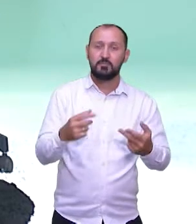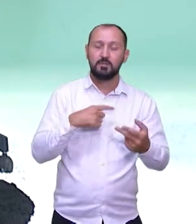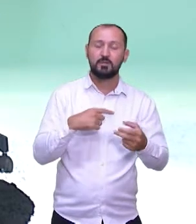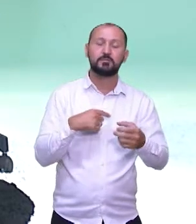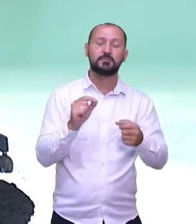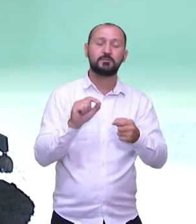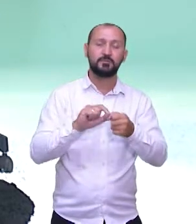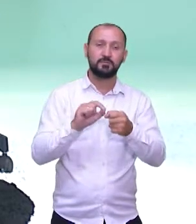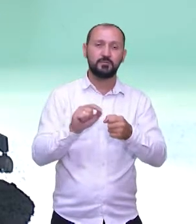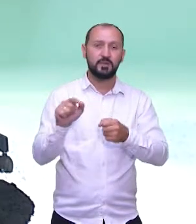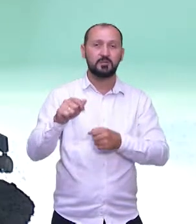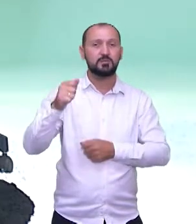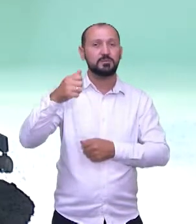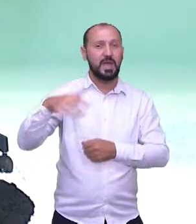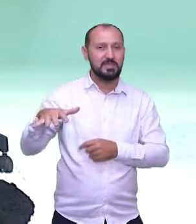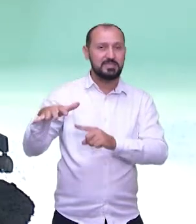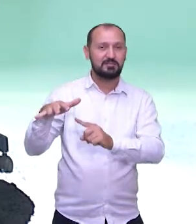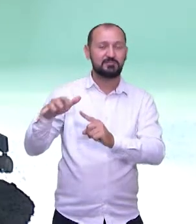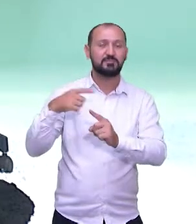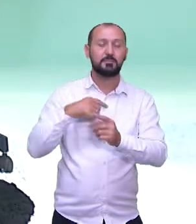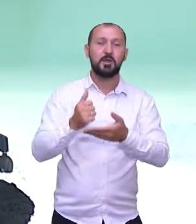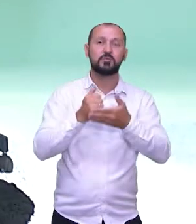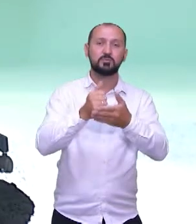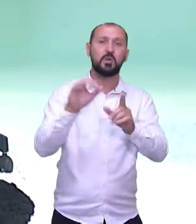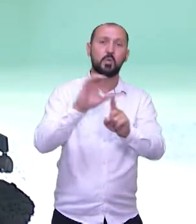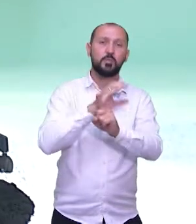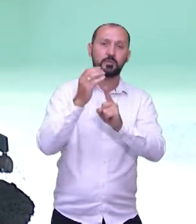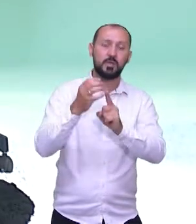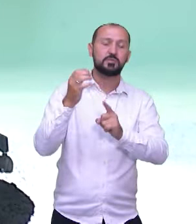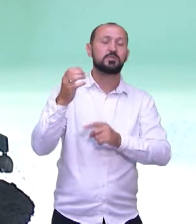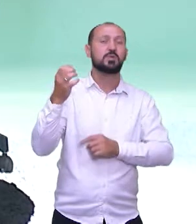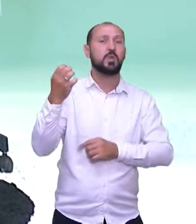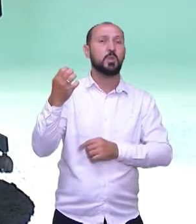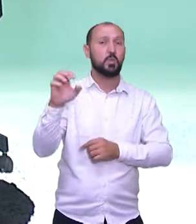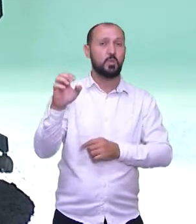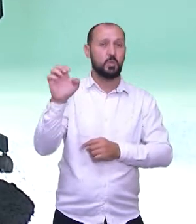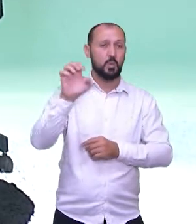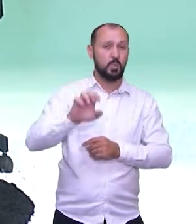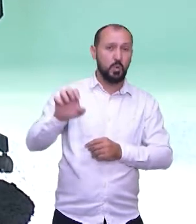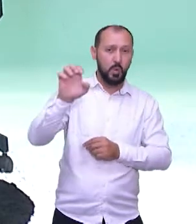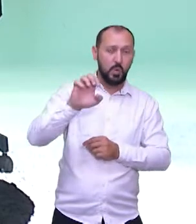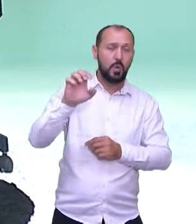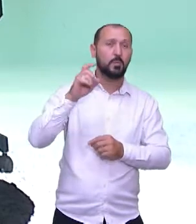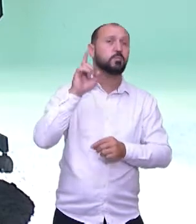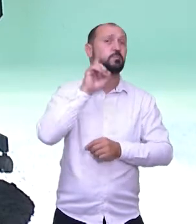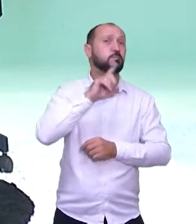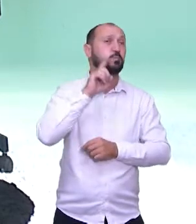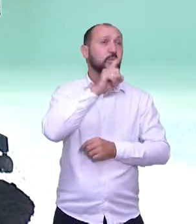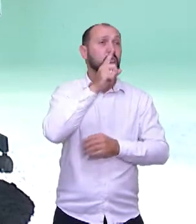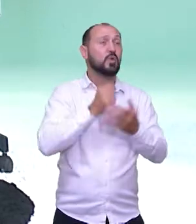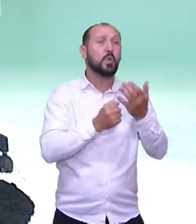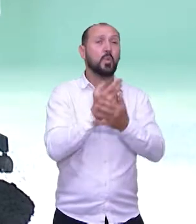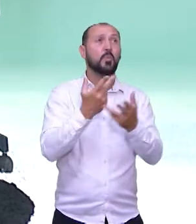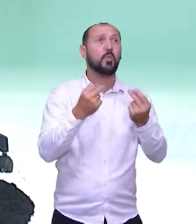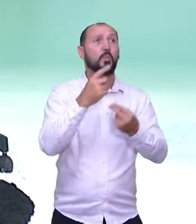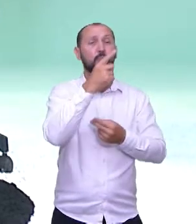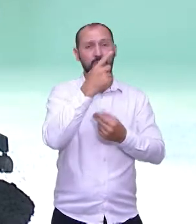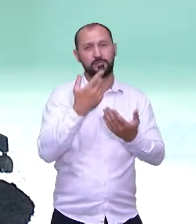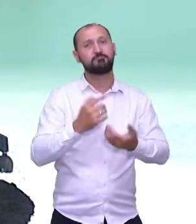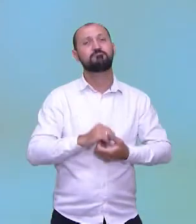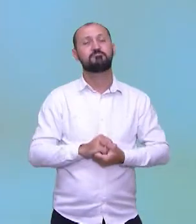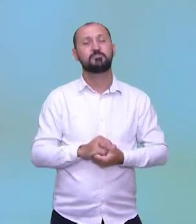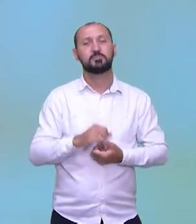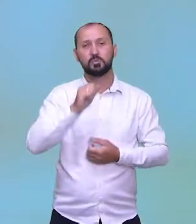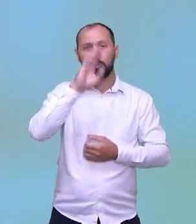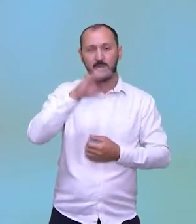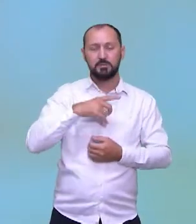Produtos esses são fabricados na Ásia para abastecer a comunidade europeia e para abastecer os Estados Unidos, outro grande mercado consumidor em nível